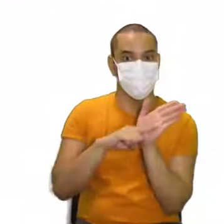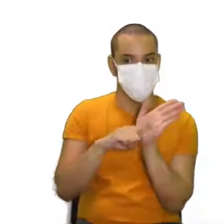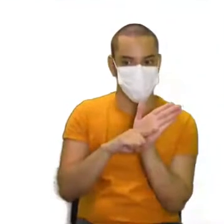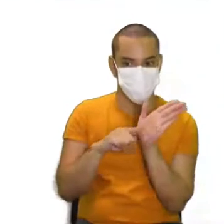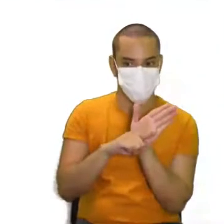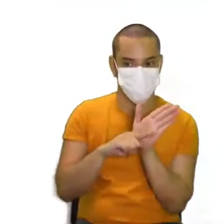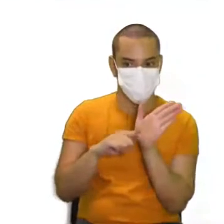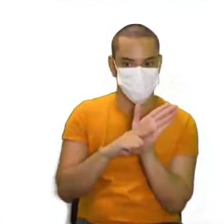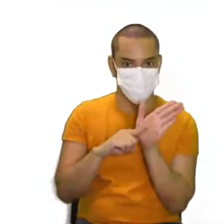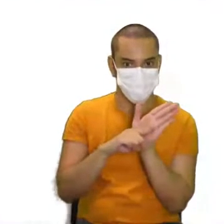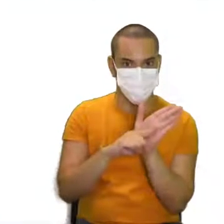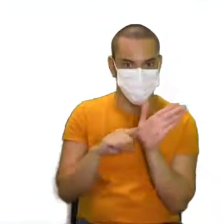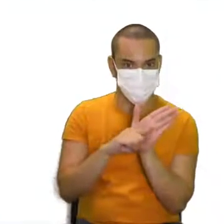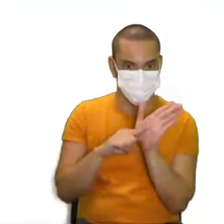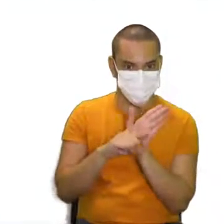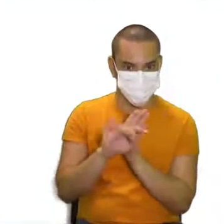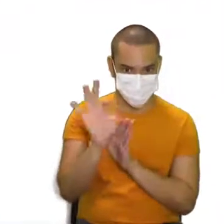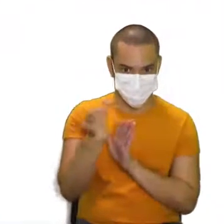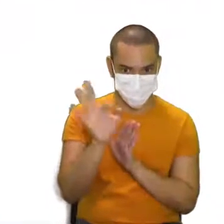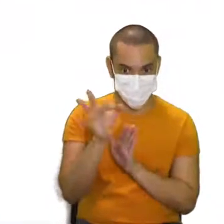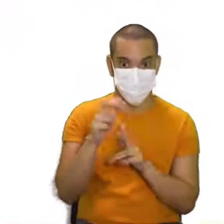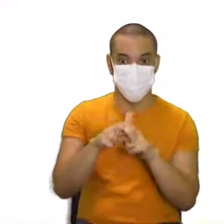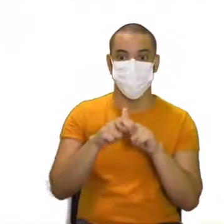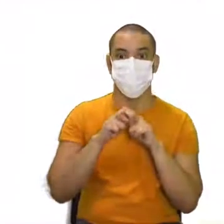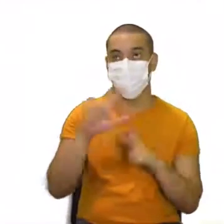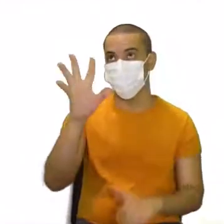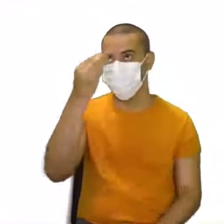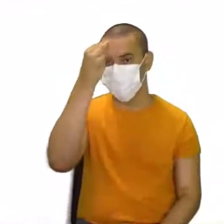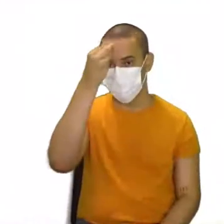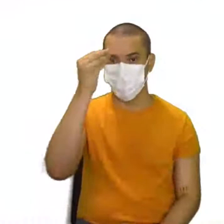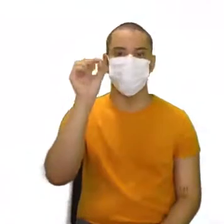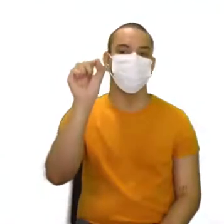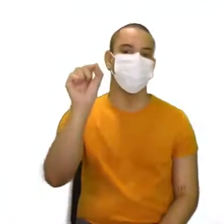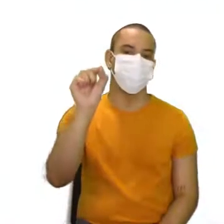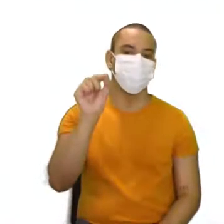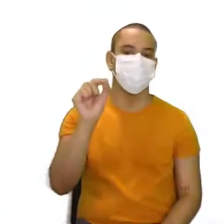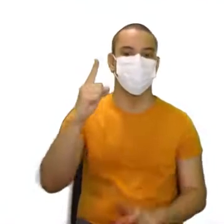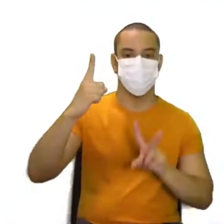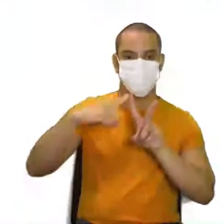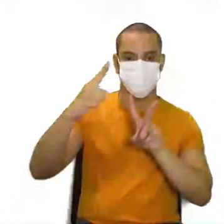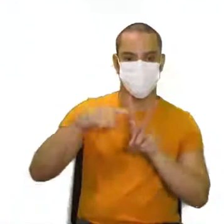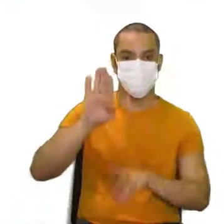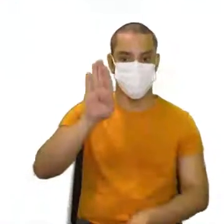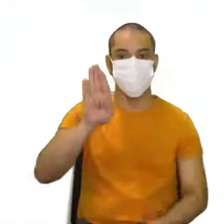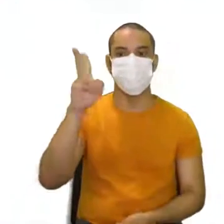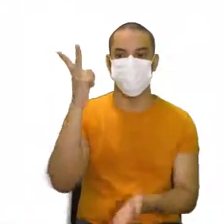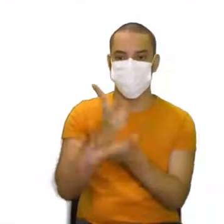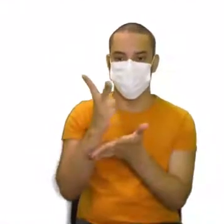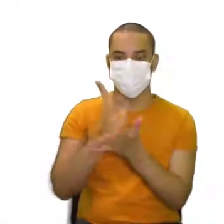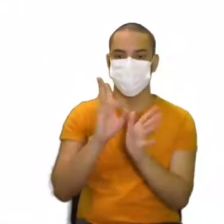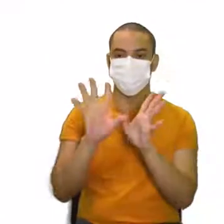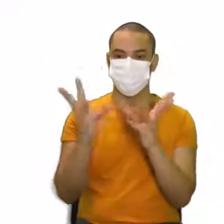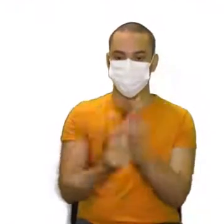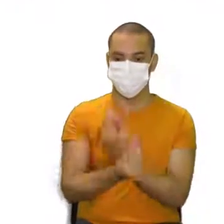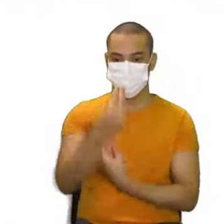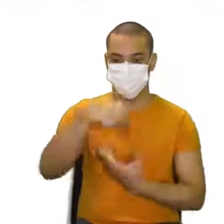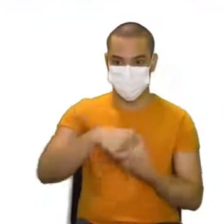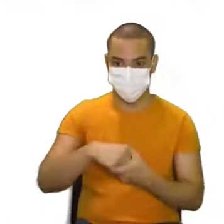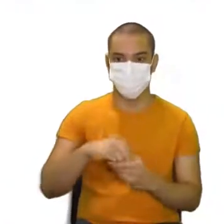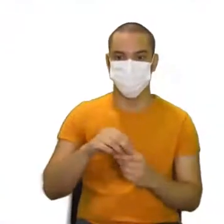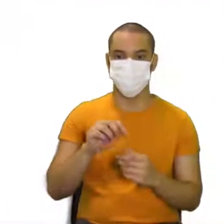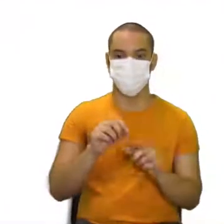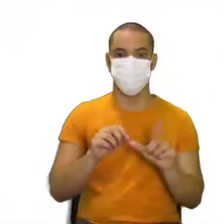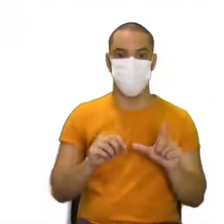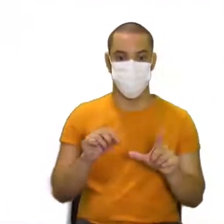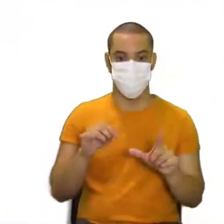negativa e mantendo-se fixo vetor b a carga é lançada com a mesma velocidade na direção do eixo